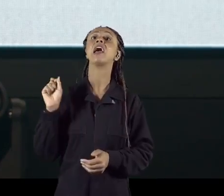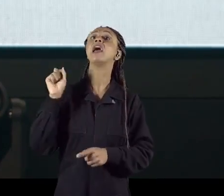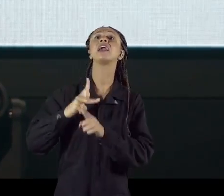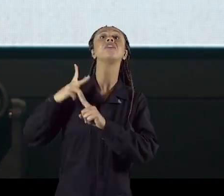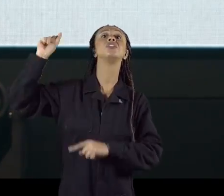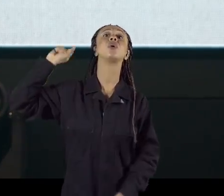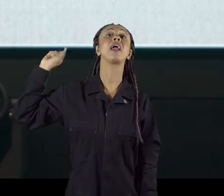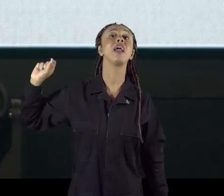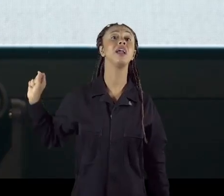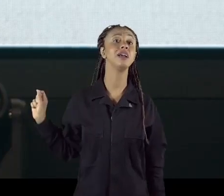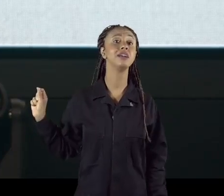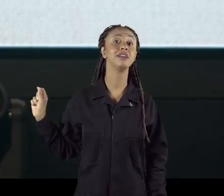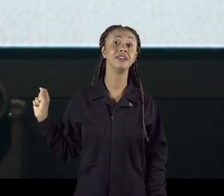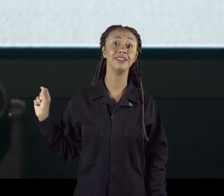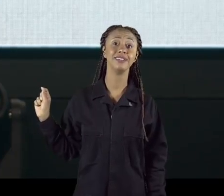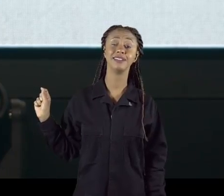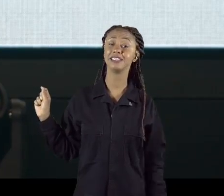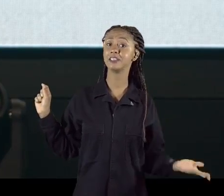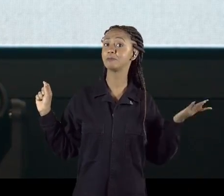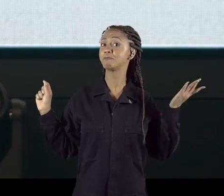que o Vencedor e